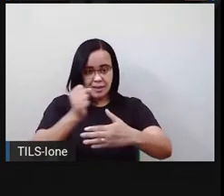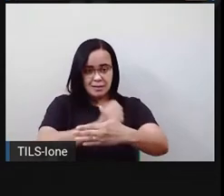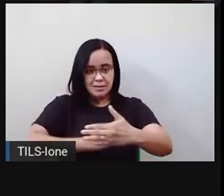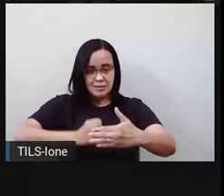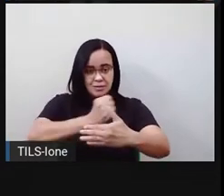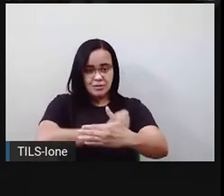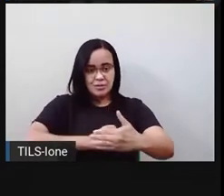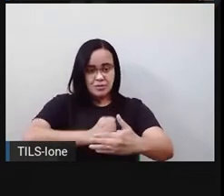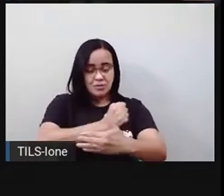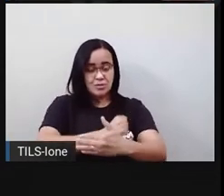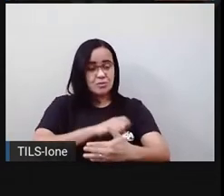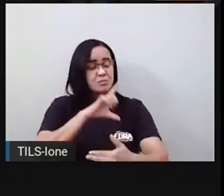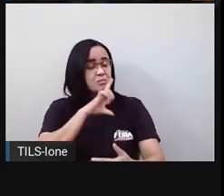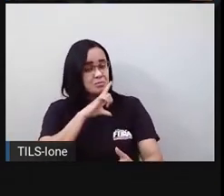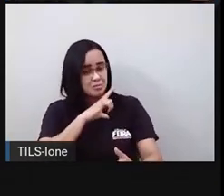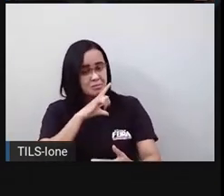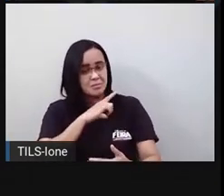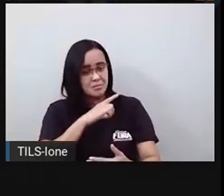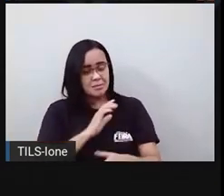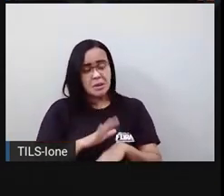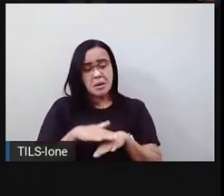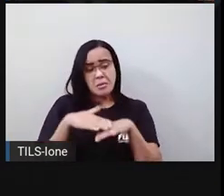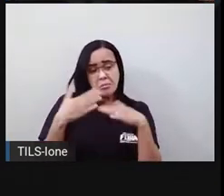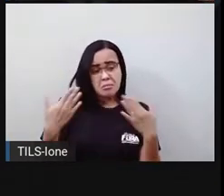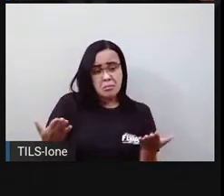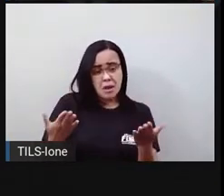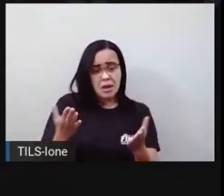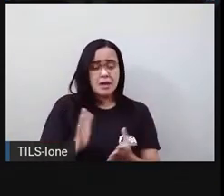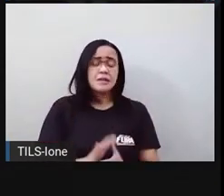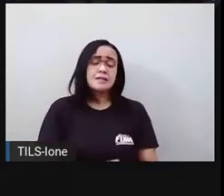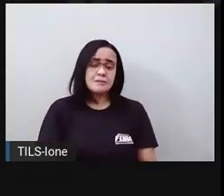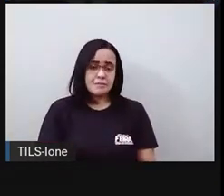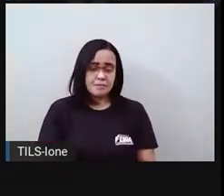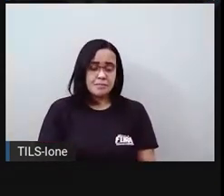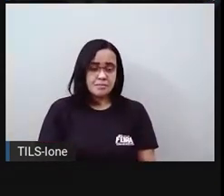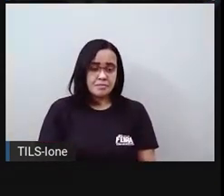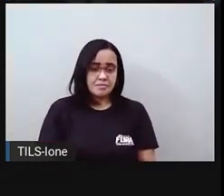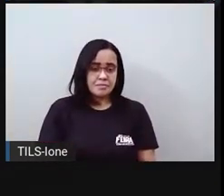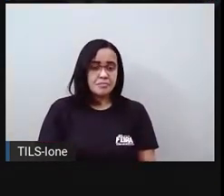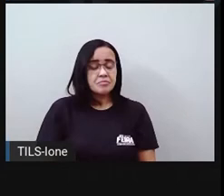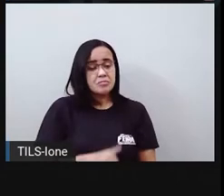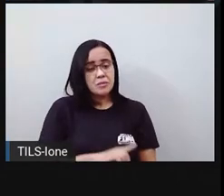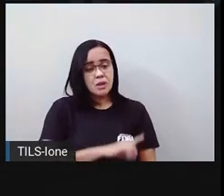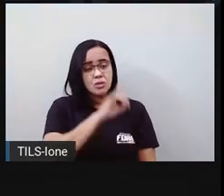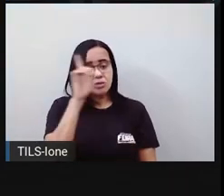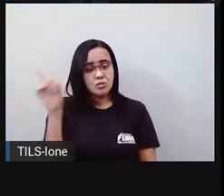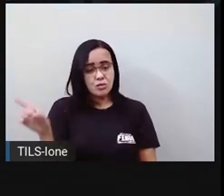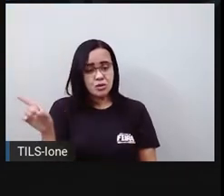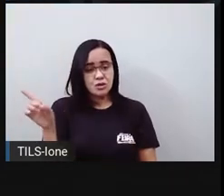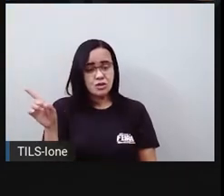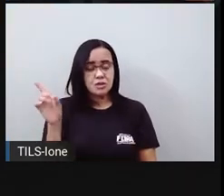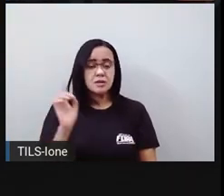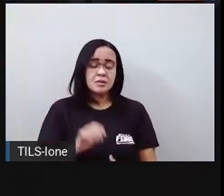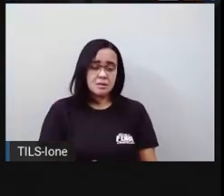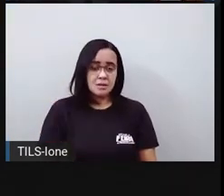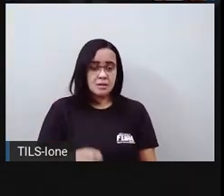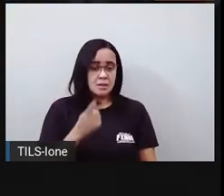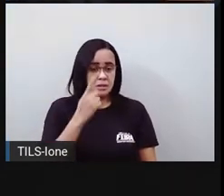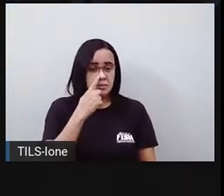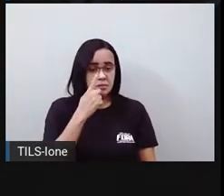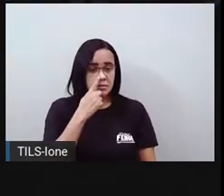But, mas, someday, certo dia, the cookies